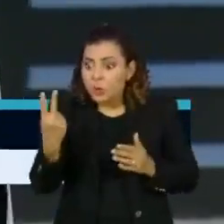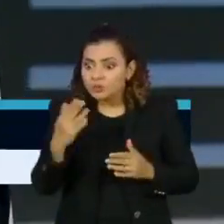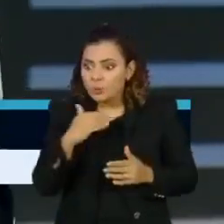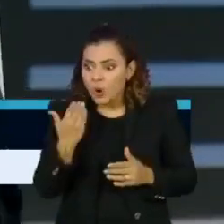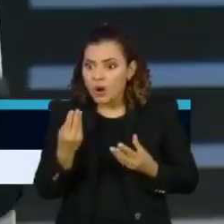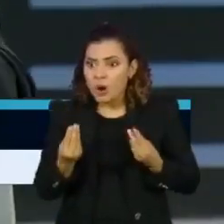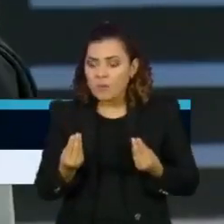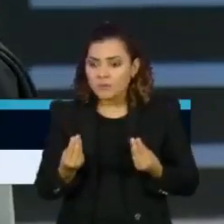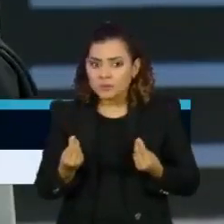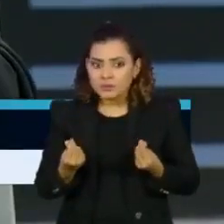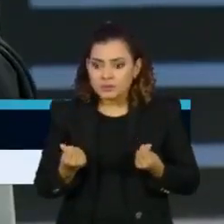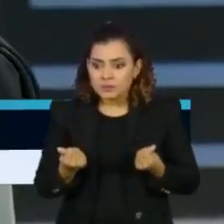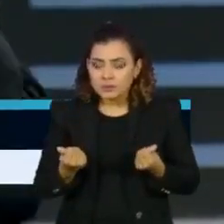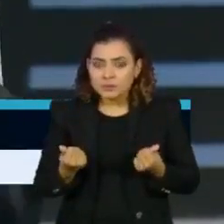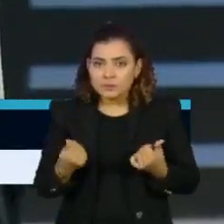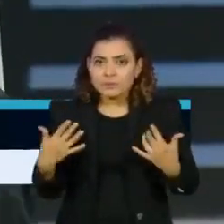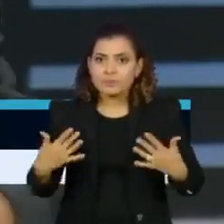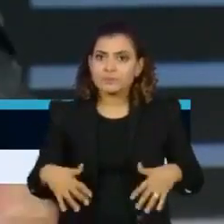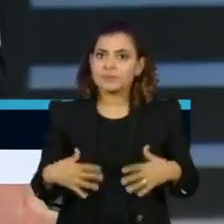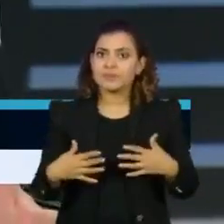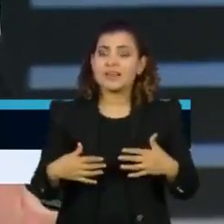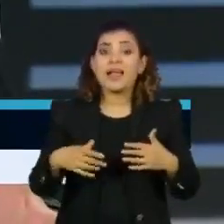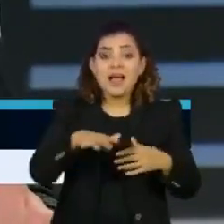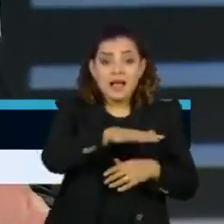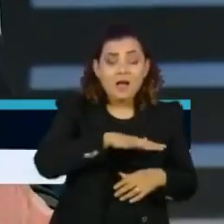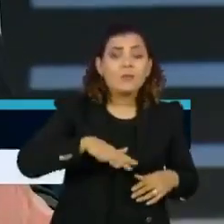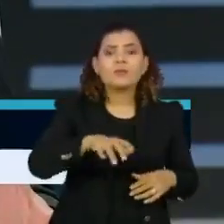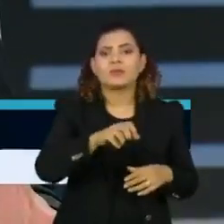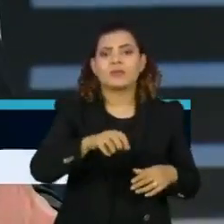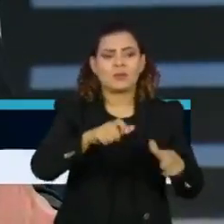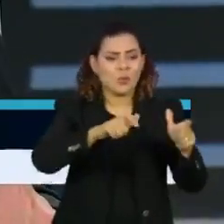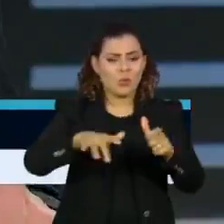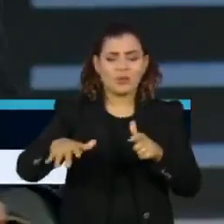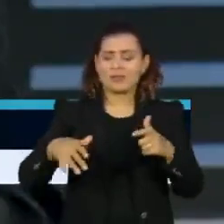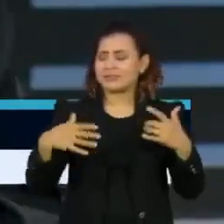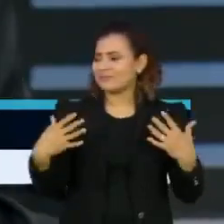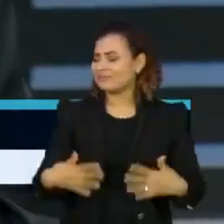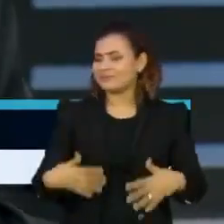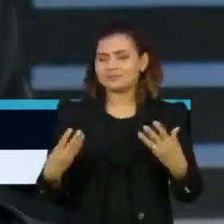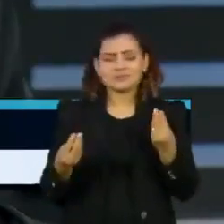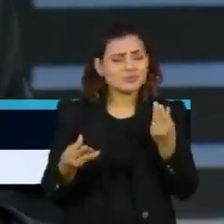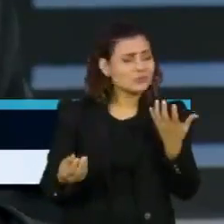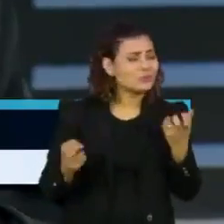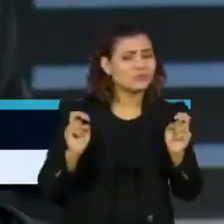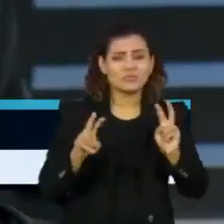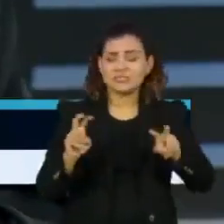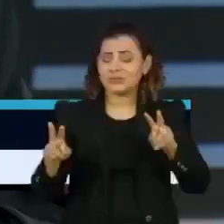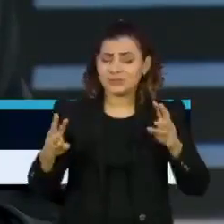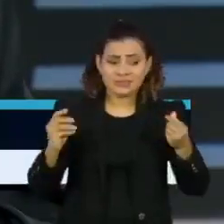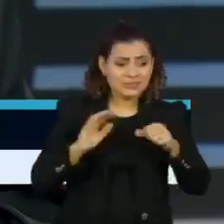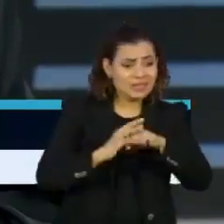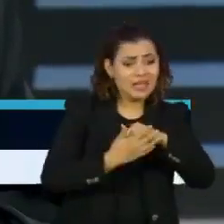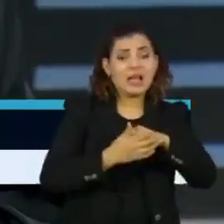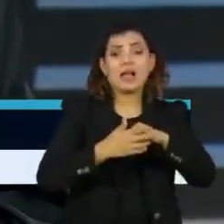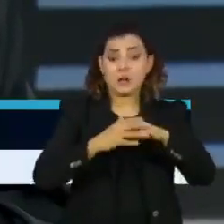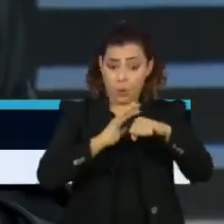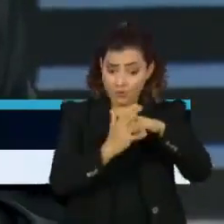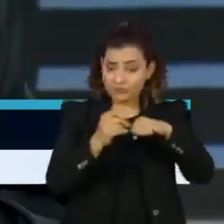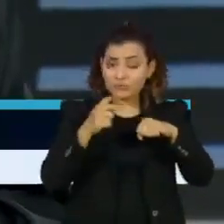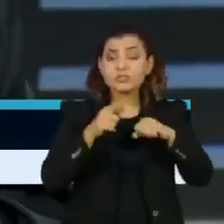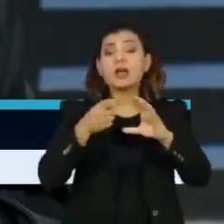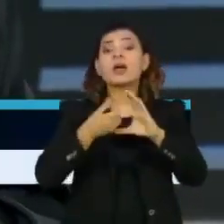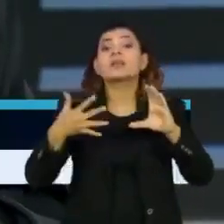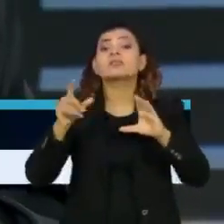então essa uma outra característica aqui o ambiente é completamente saturado na e a cor verde tem essa característica